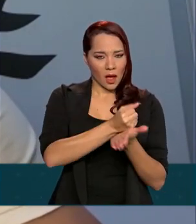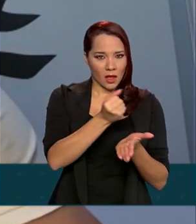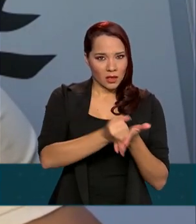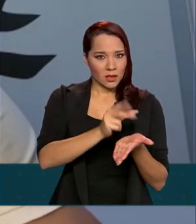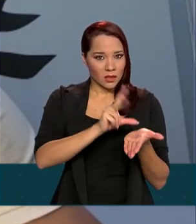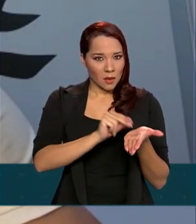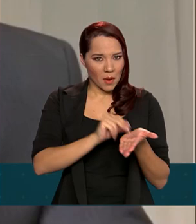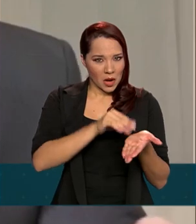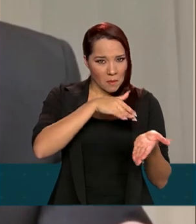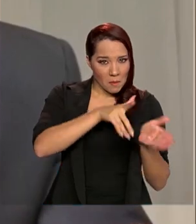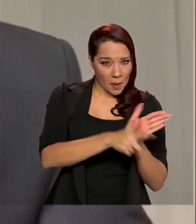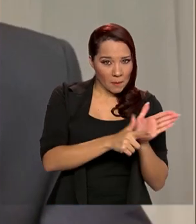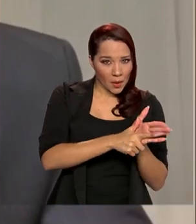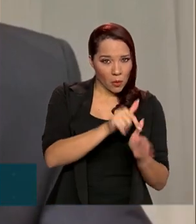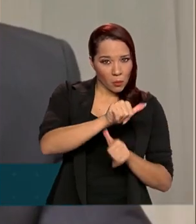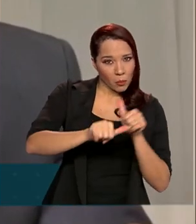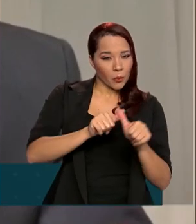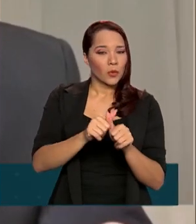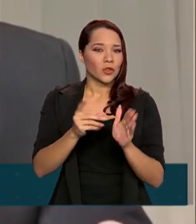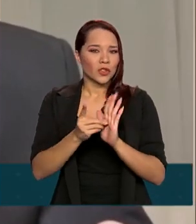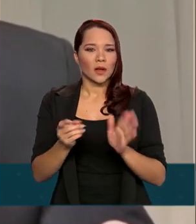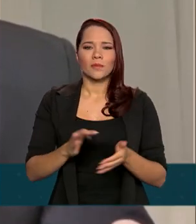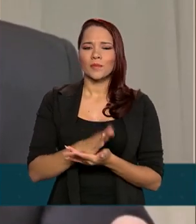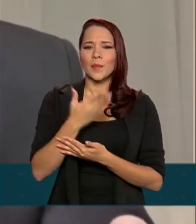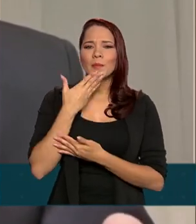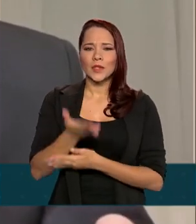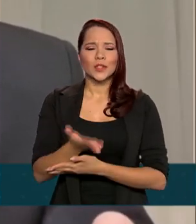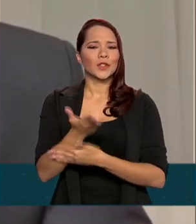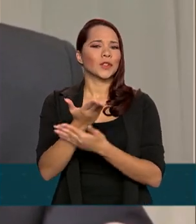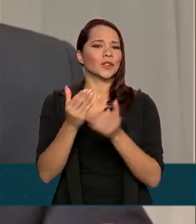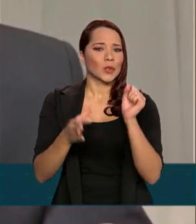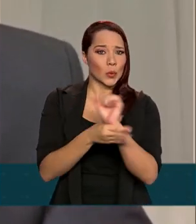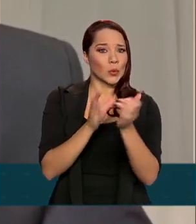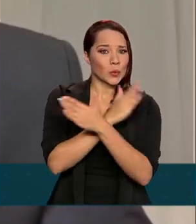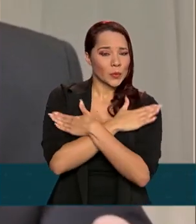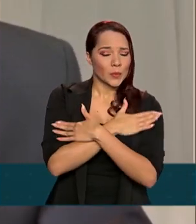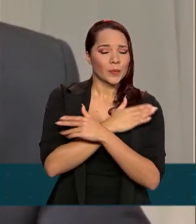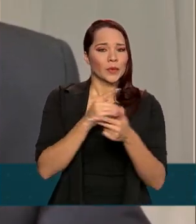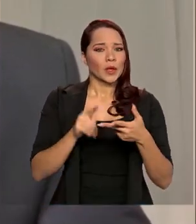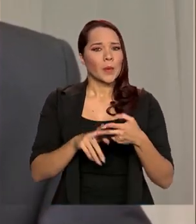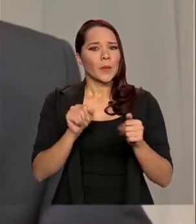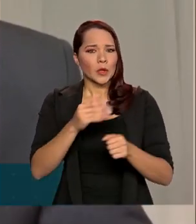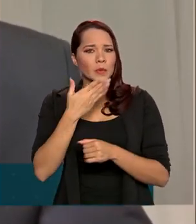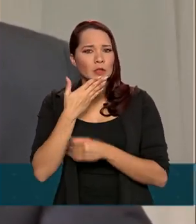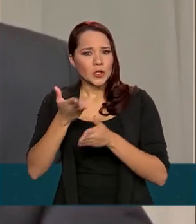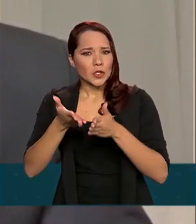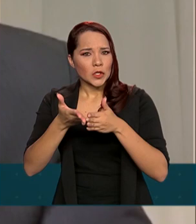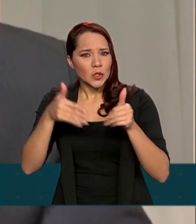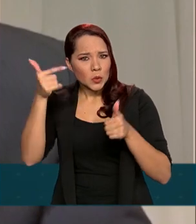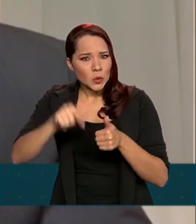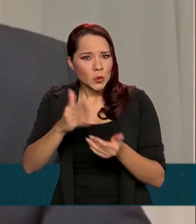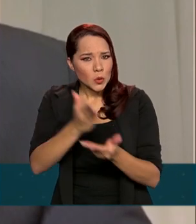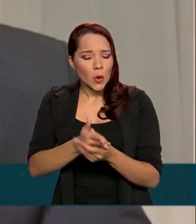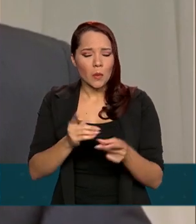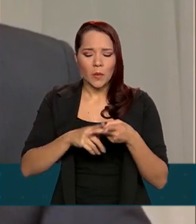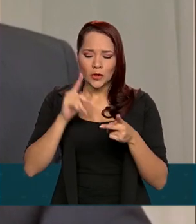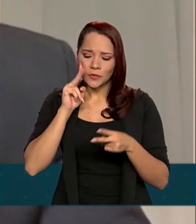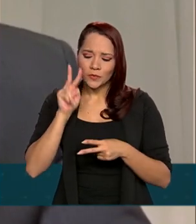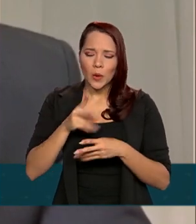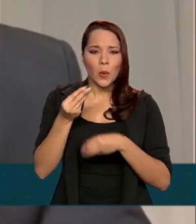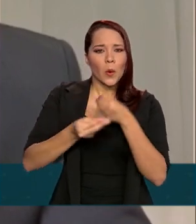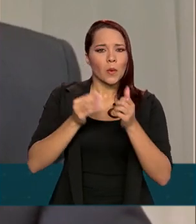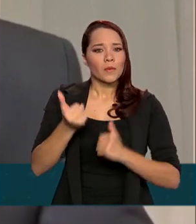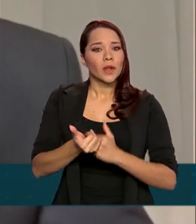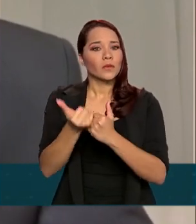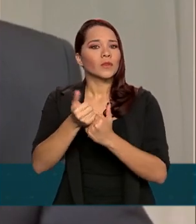trabalho impressa. Pode pedir o seguro-desemprego, ele pode fazer recurso no caso de deferimento, ele pode acompanhar o andamento do benefício